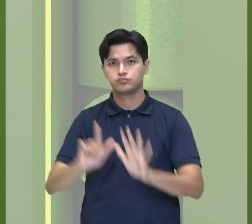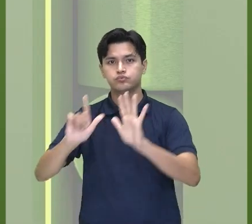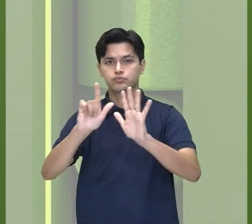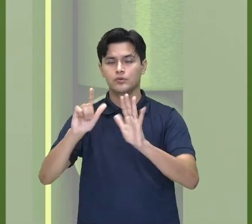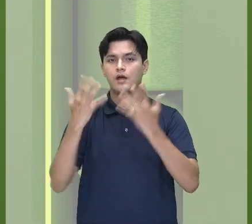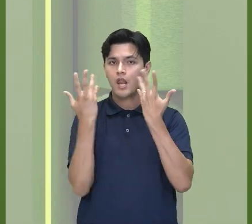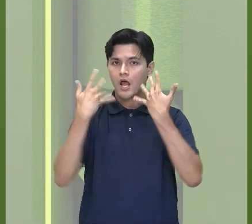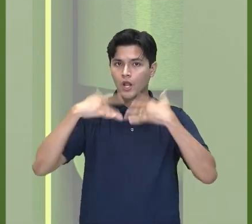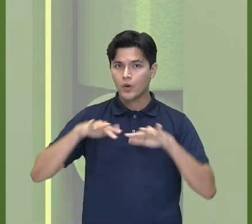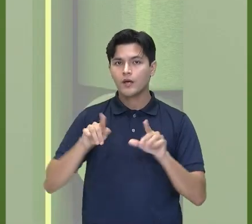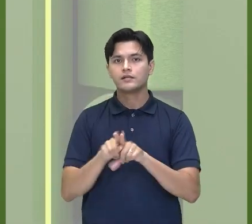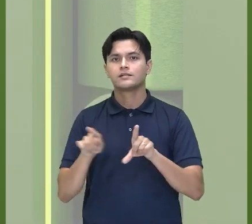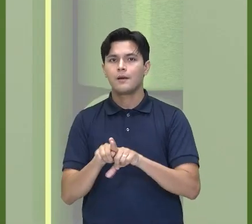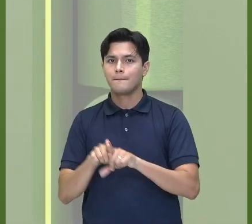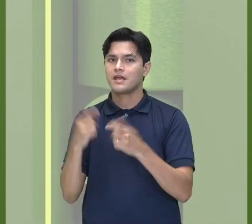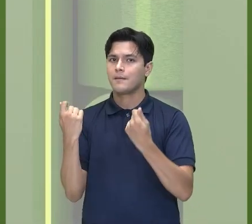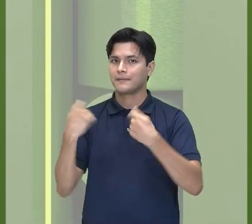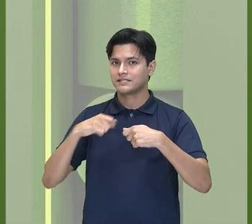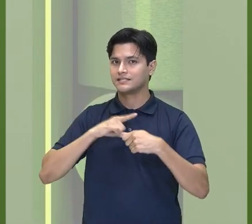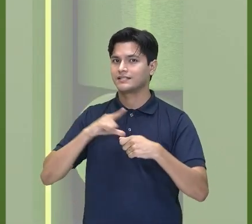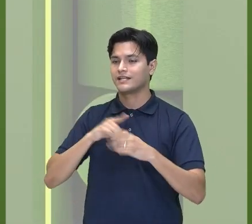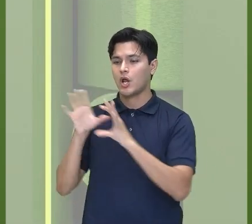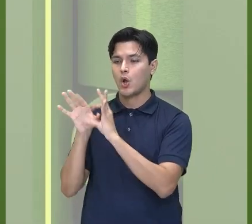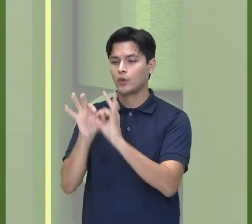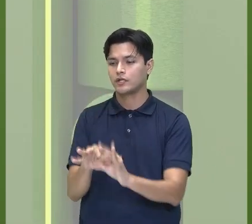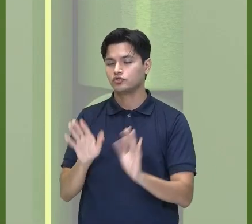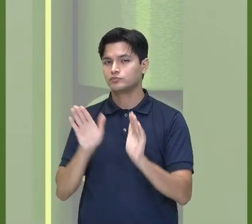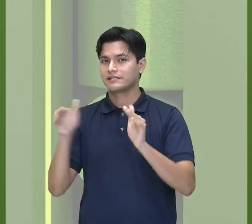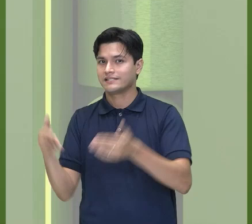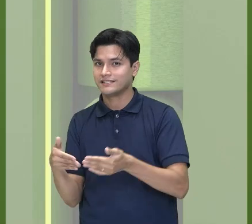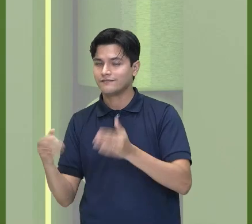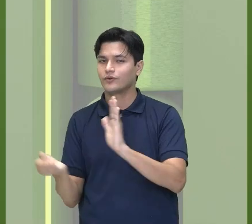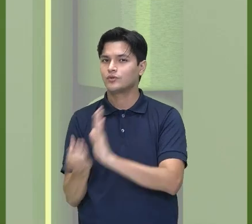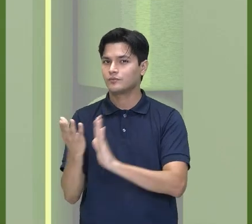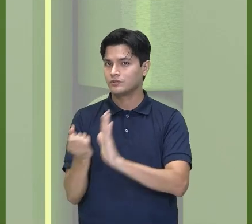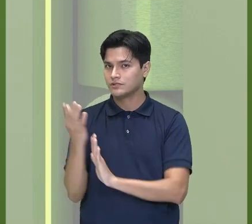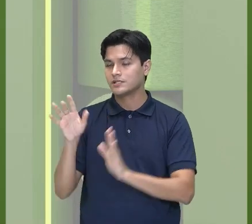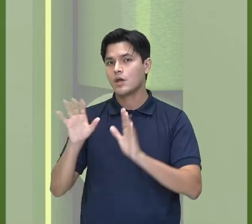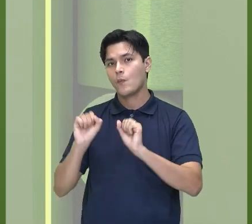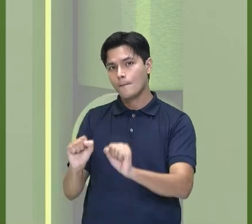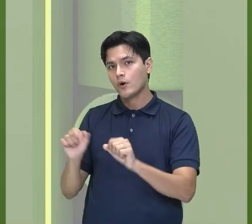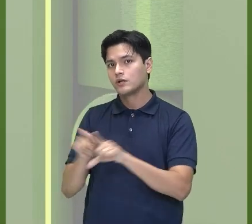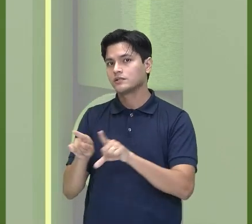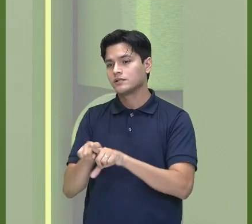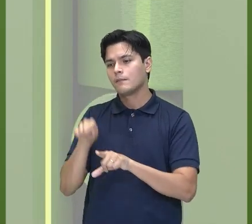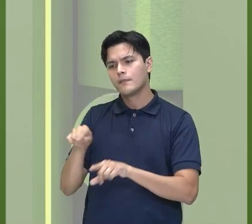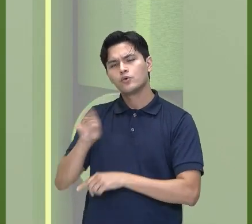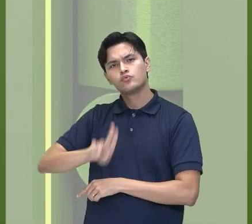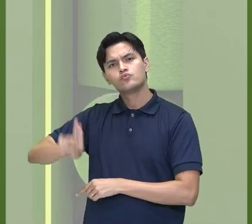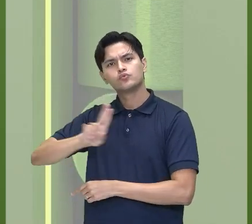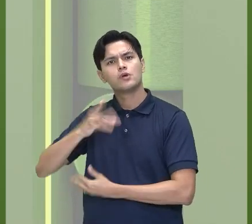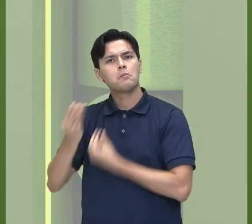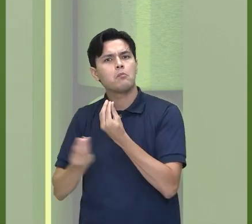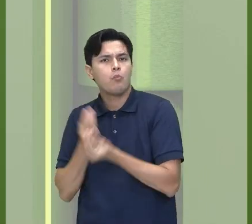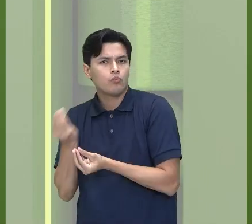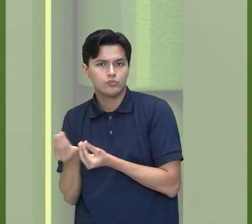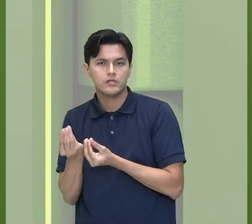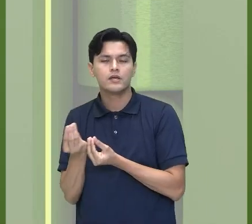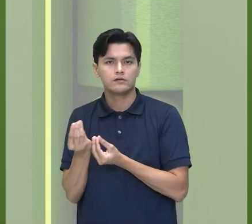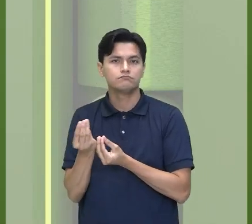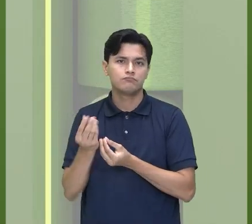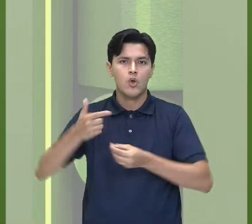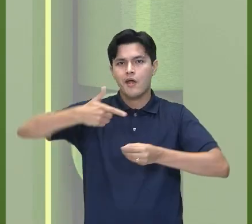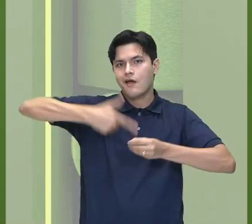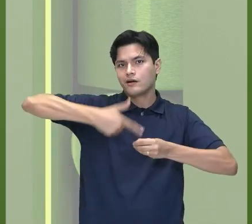tá? E ele pode até mesmo ser usado aí como combustível para automóveis. Existem automóveis que já vêm, né,